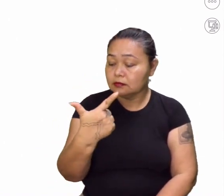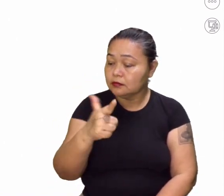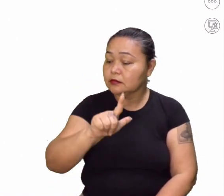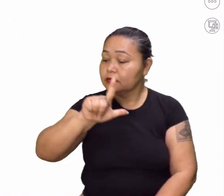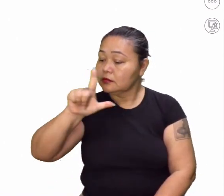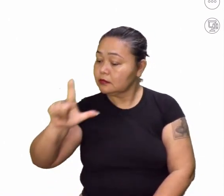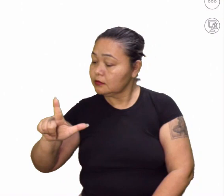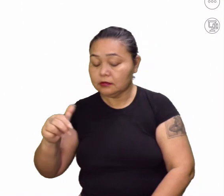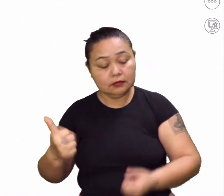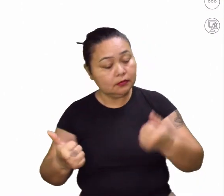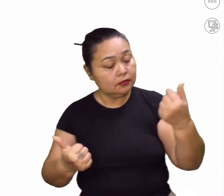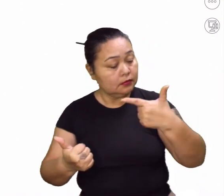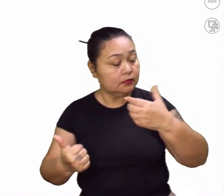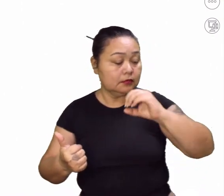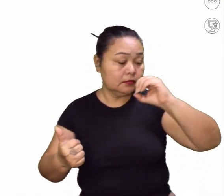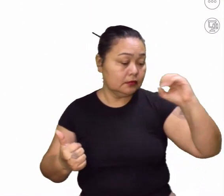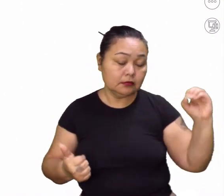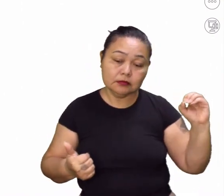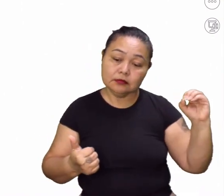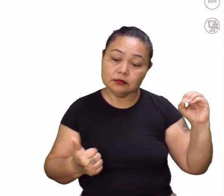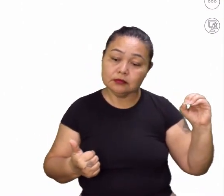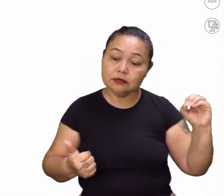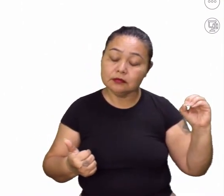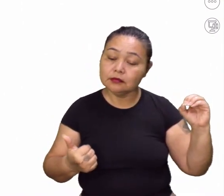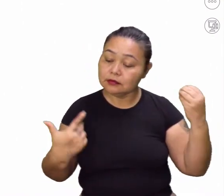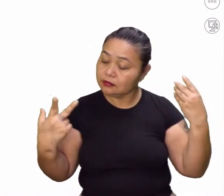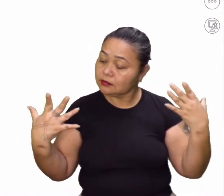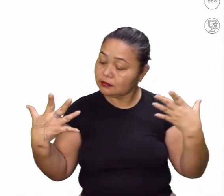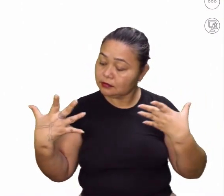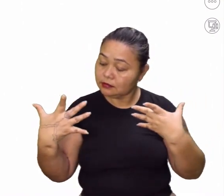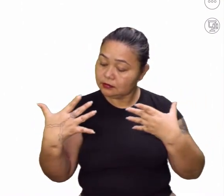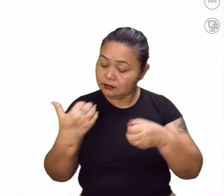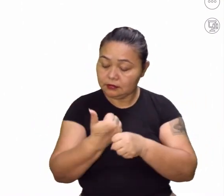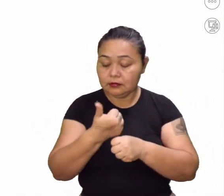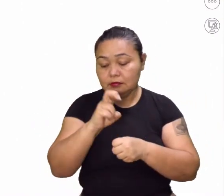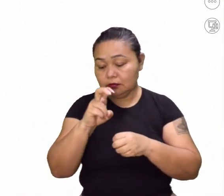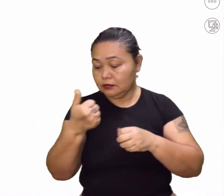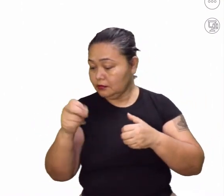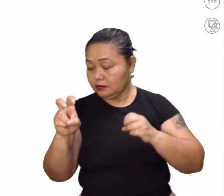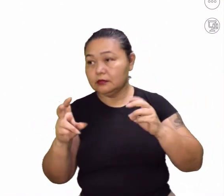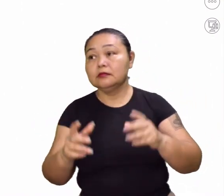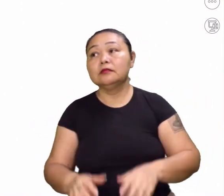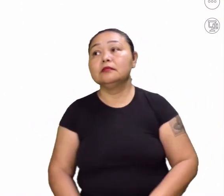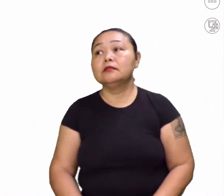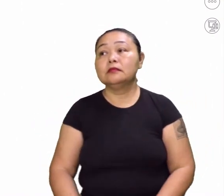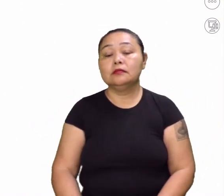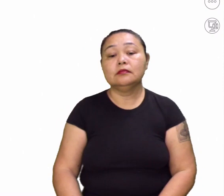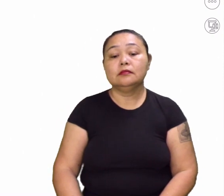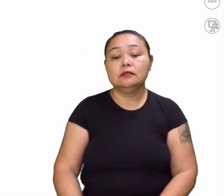a leste e 12 graus a oeste, né? Contabilizado de 15 em 15.